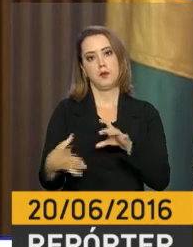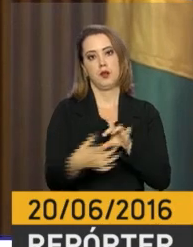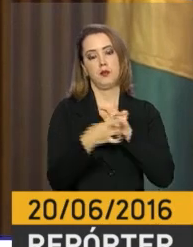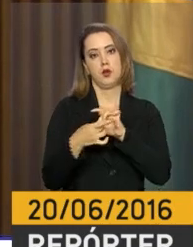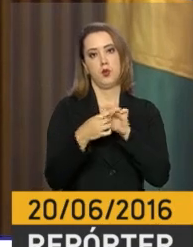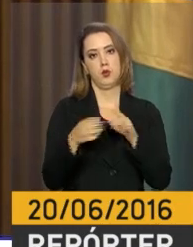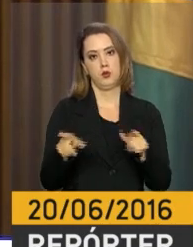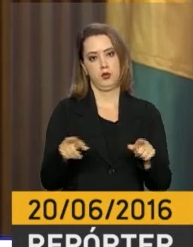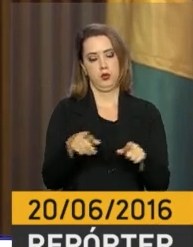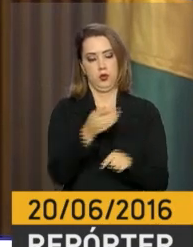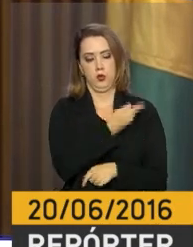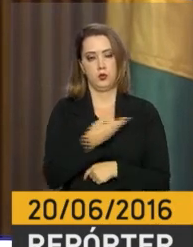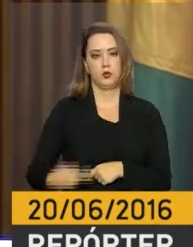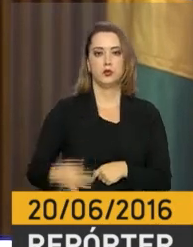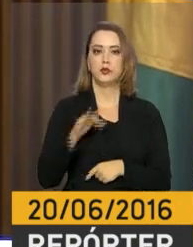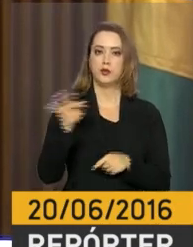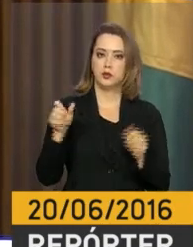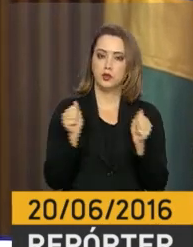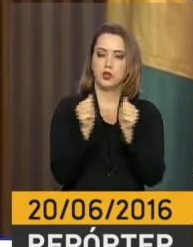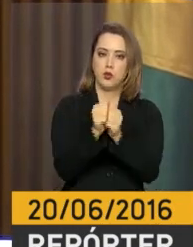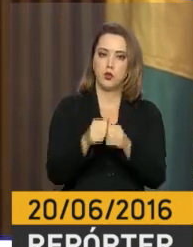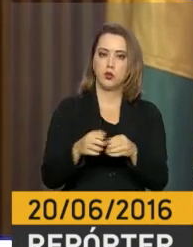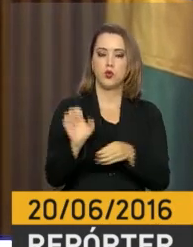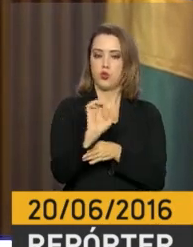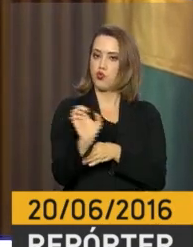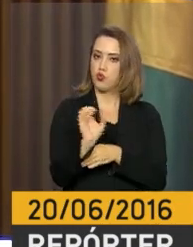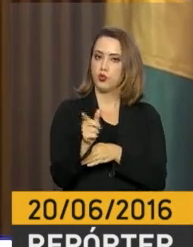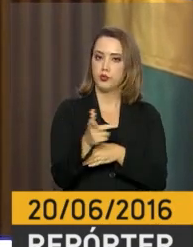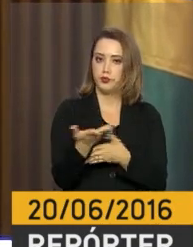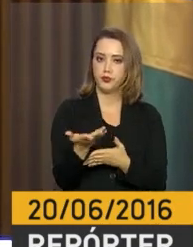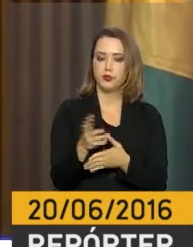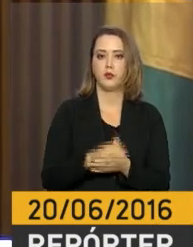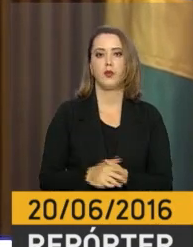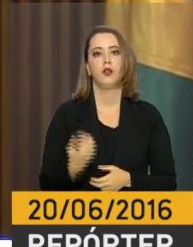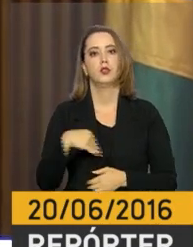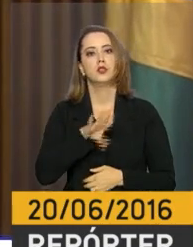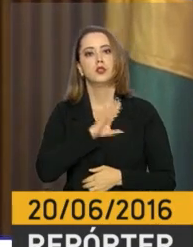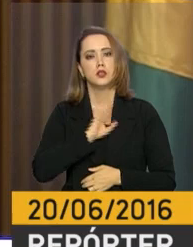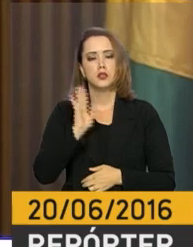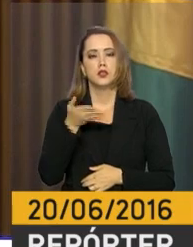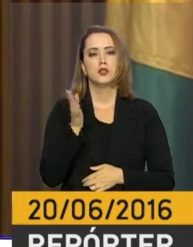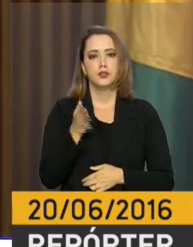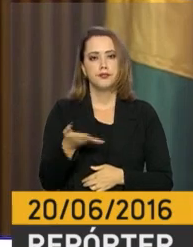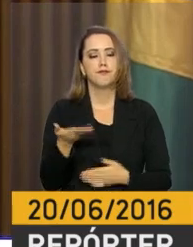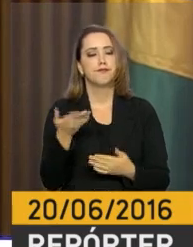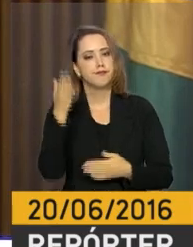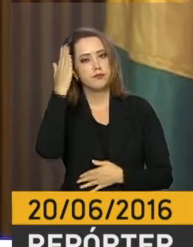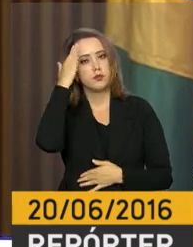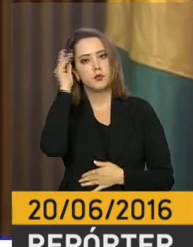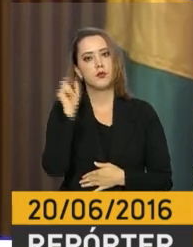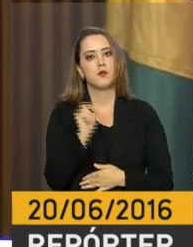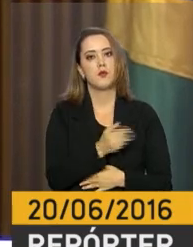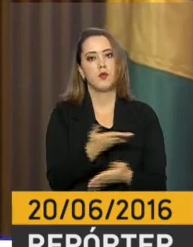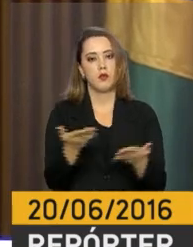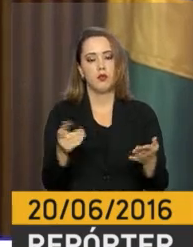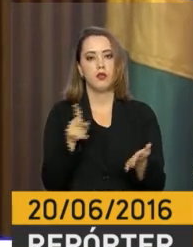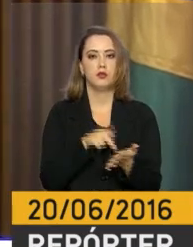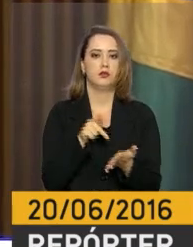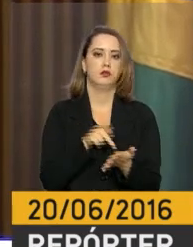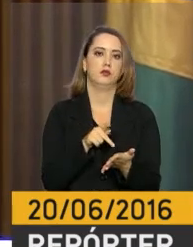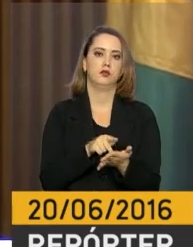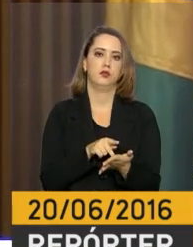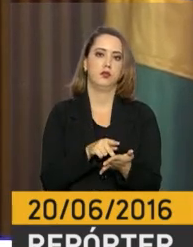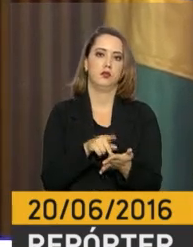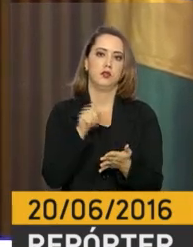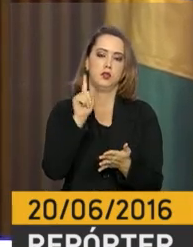estamos fazendo hoje e anunciando hoje aos senhores Logo mais vou ouvi-los eh na verdade é